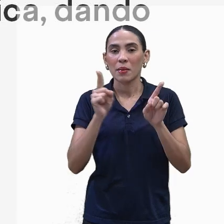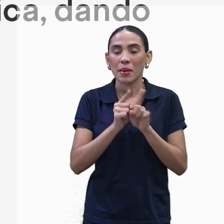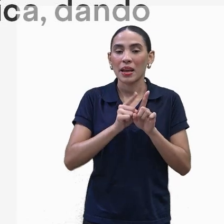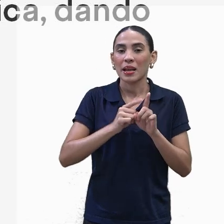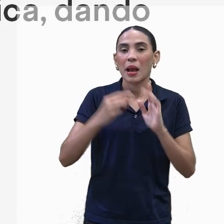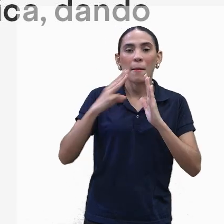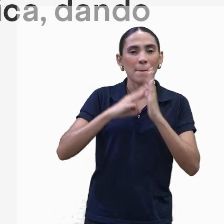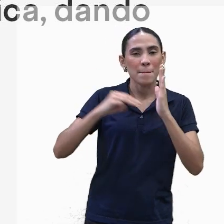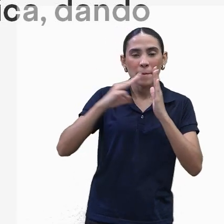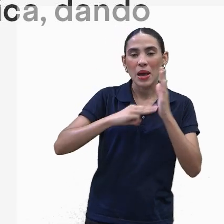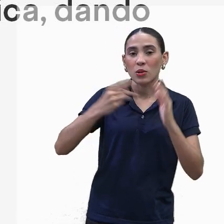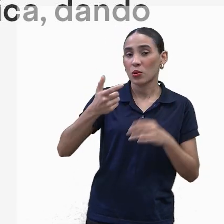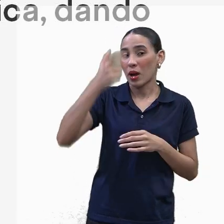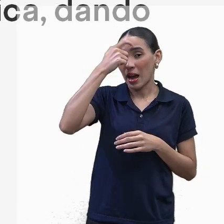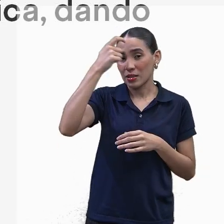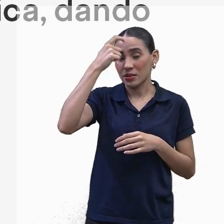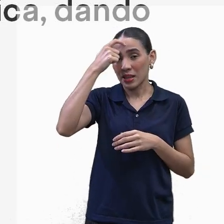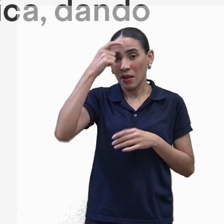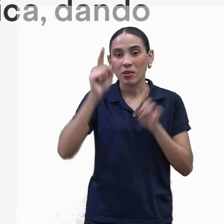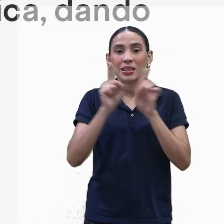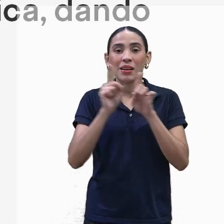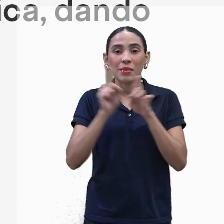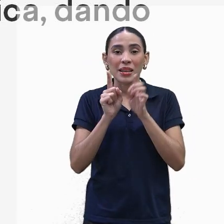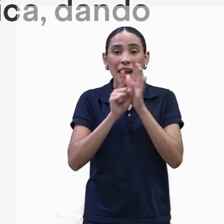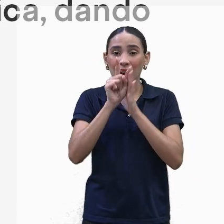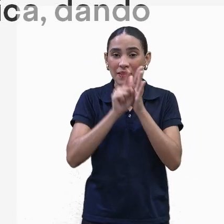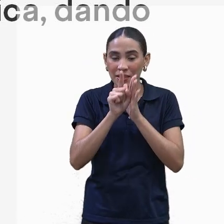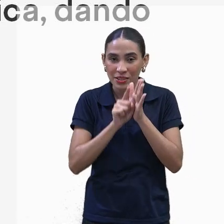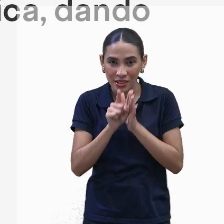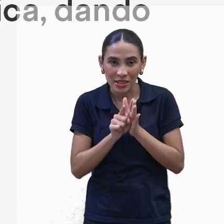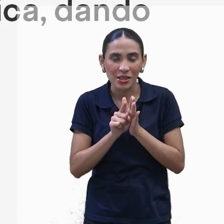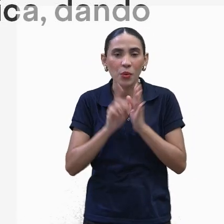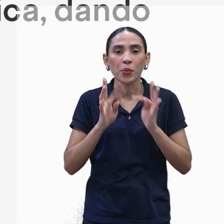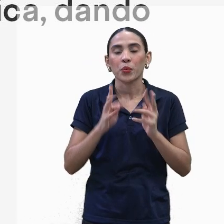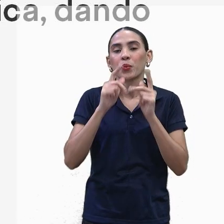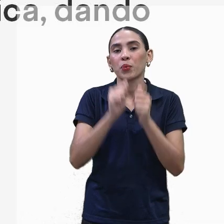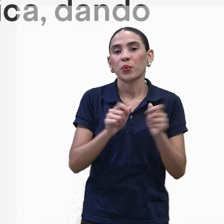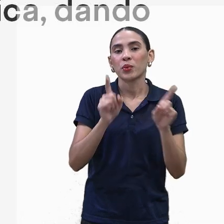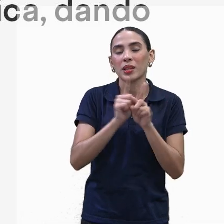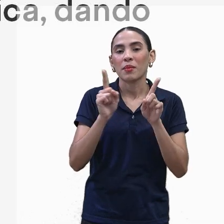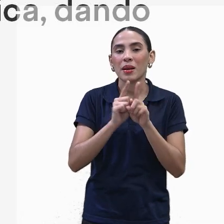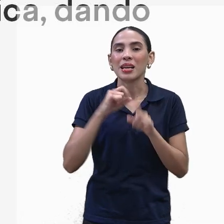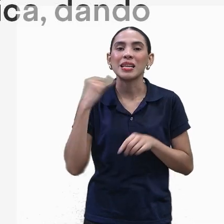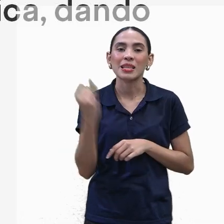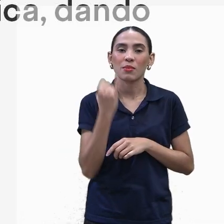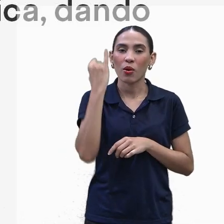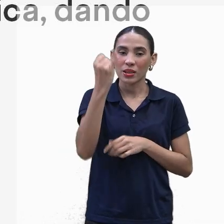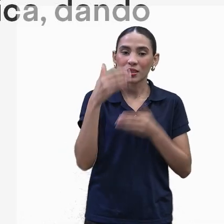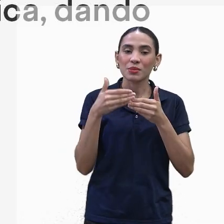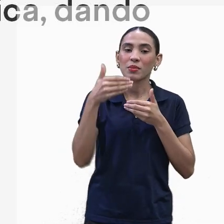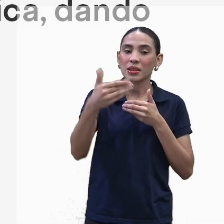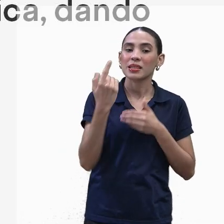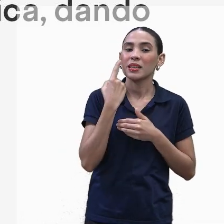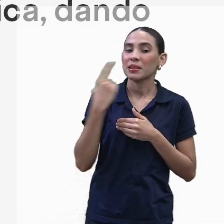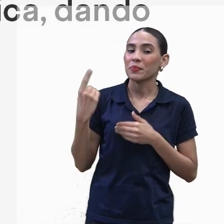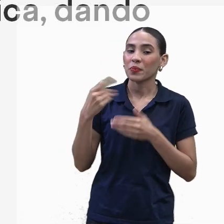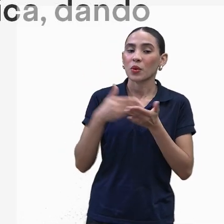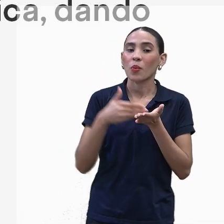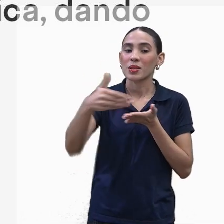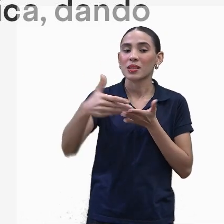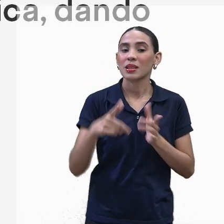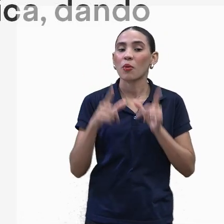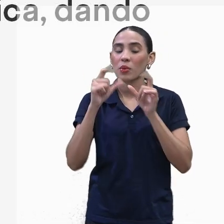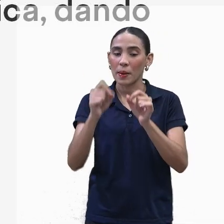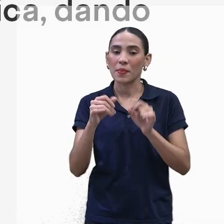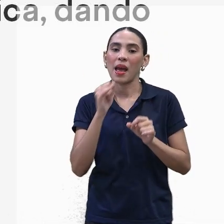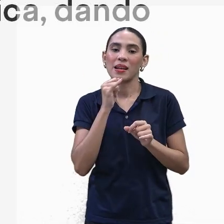método racional, a investigação científica, tudo isso foi fundamental para essa passagem aí. Dando início a quê?